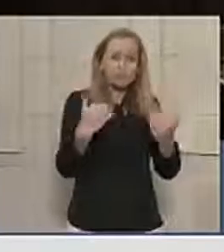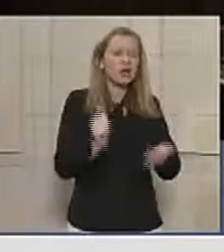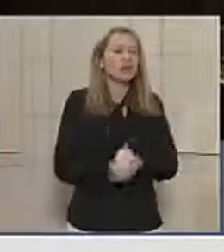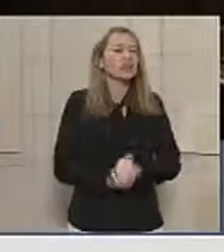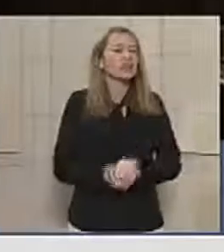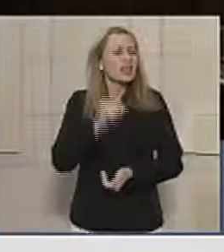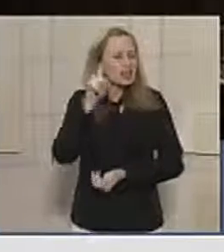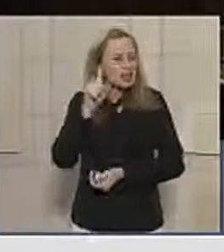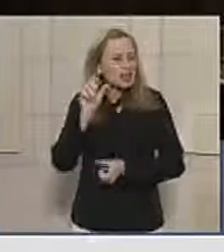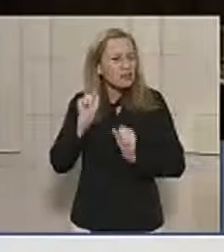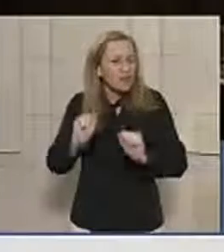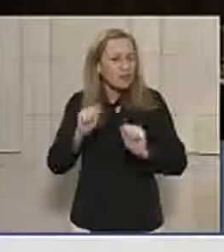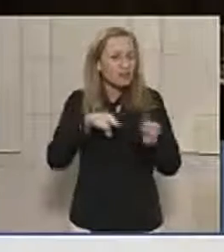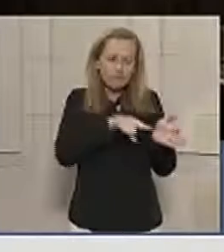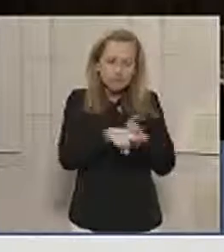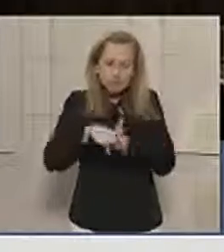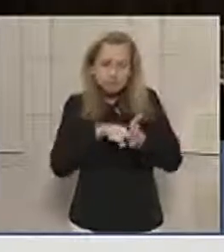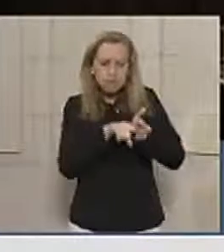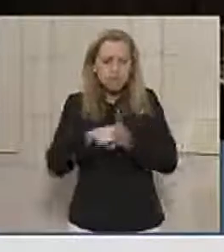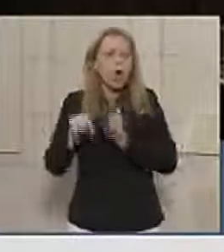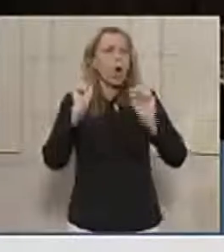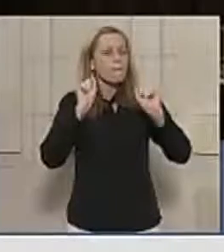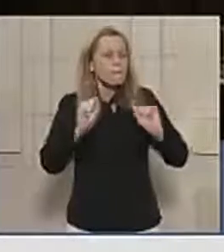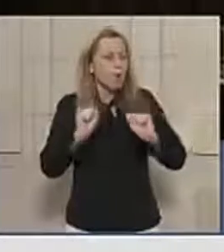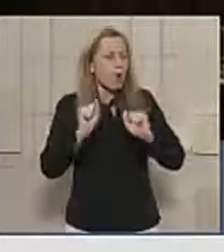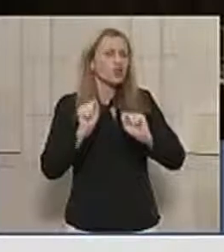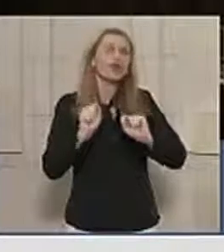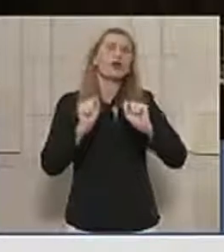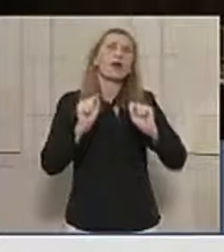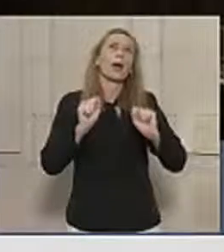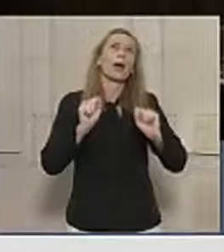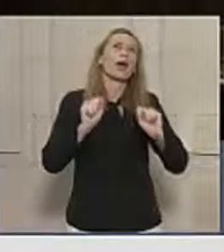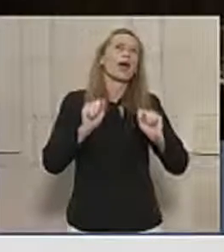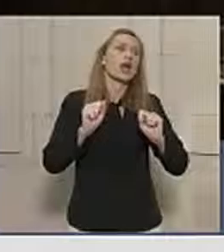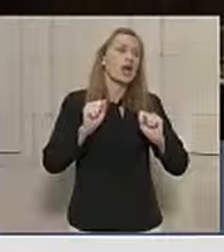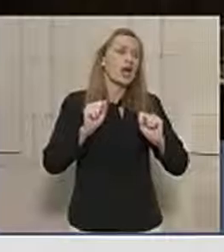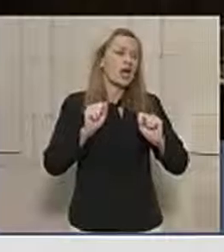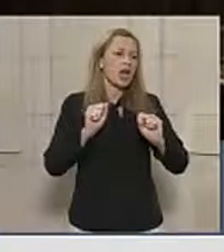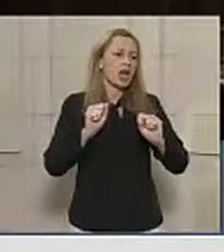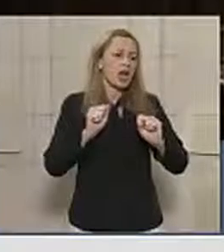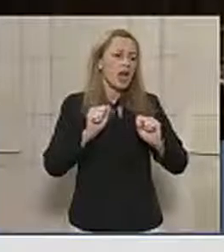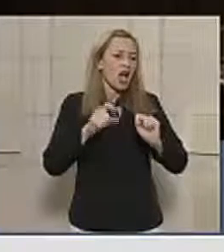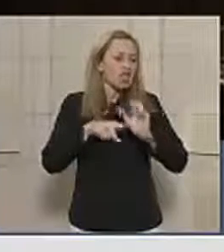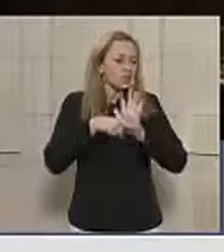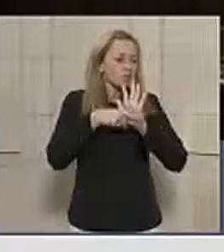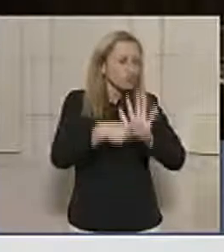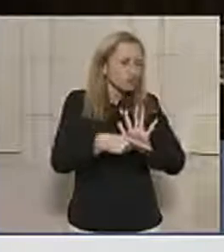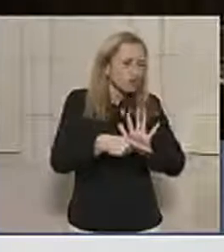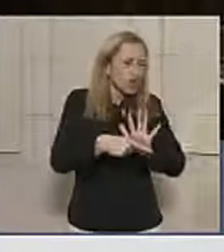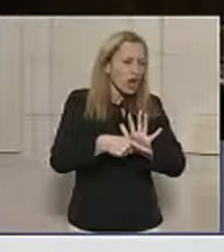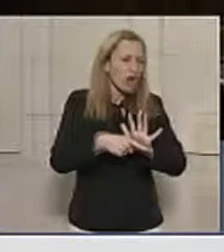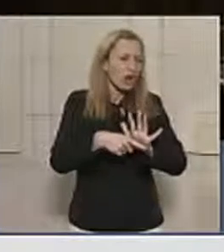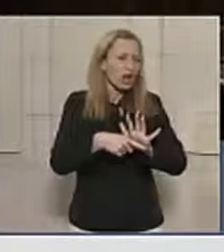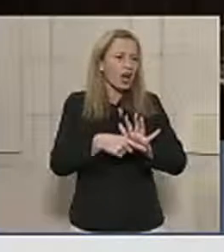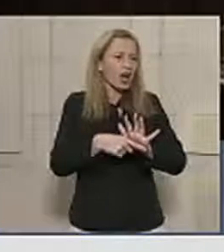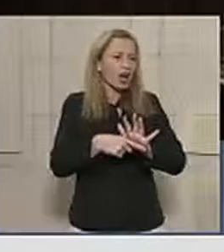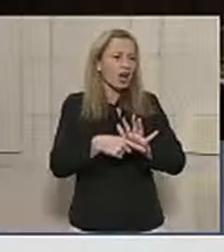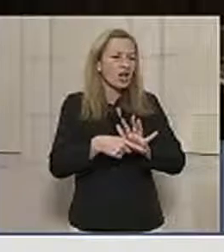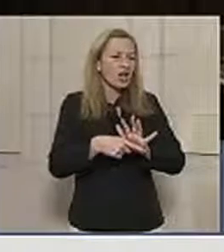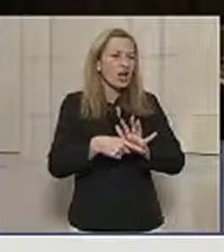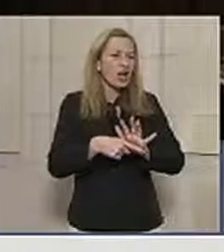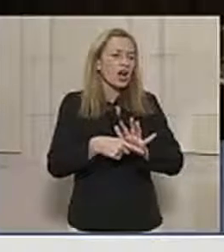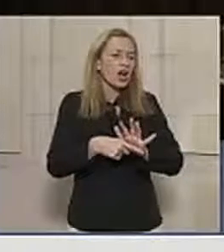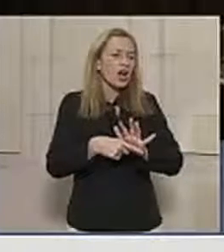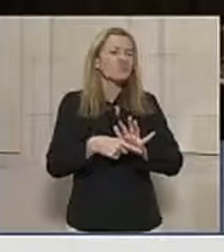ser analisadas e que se pode estabelecer um liame fático e uma relação de causa e